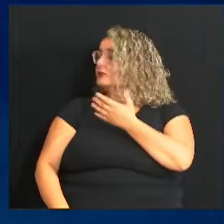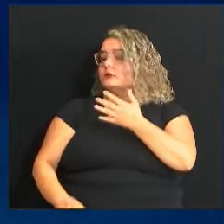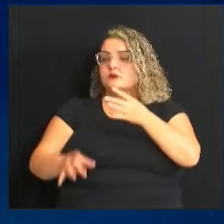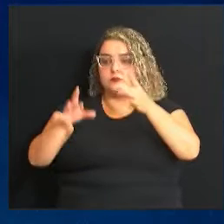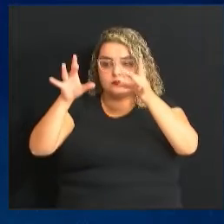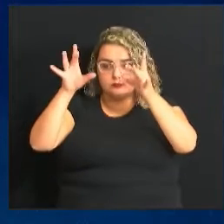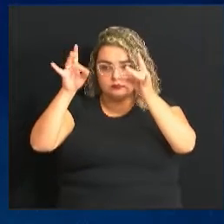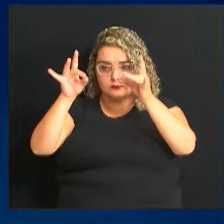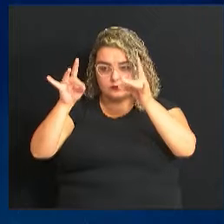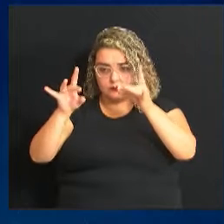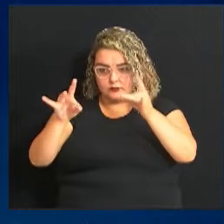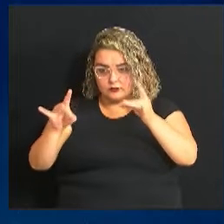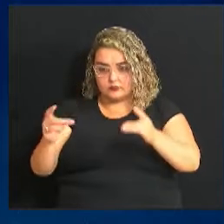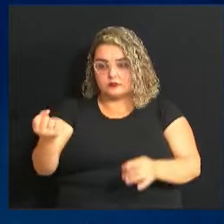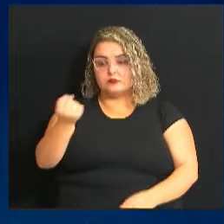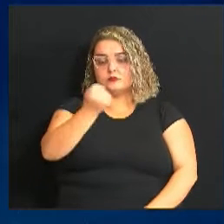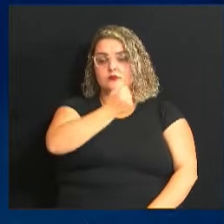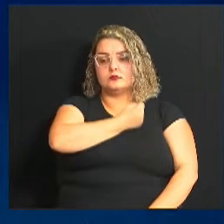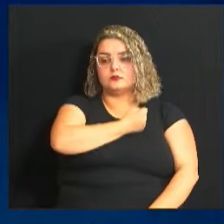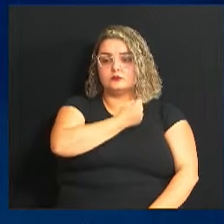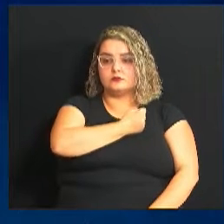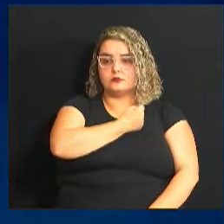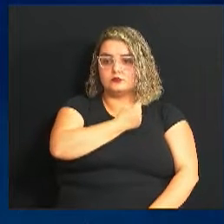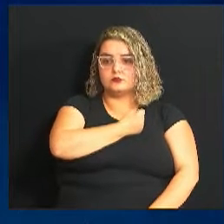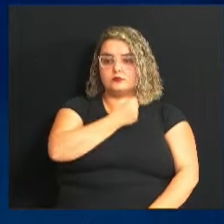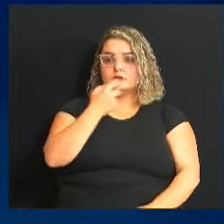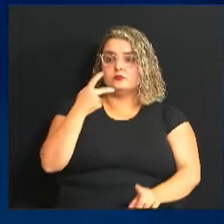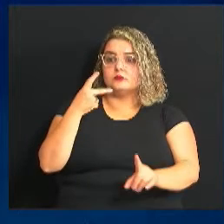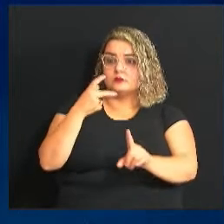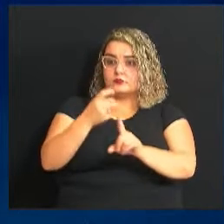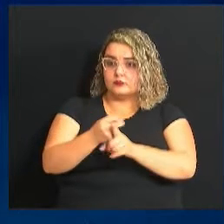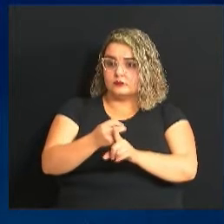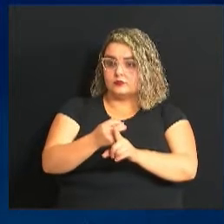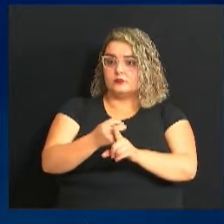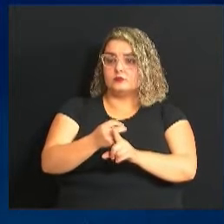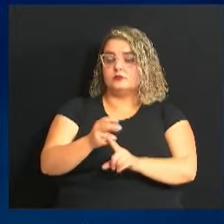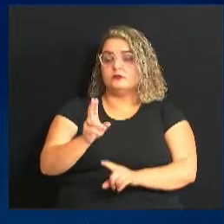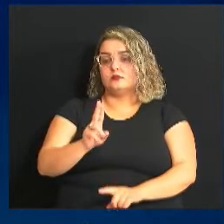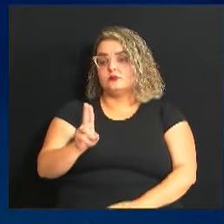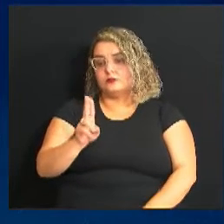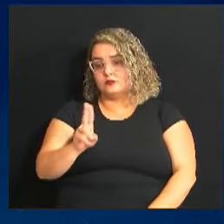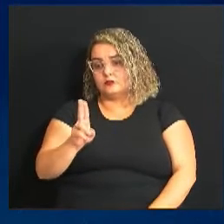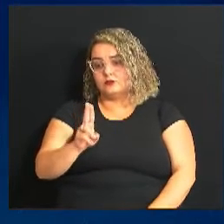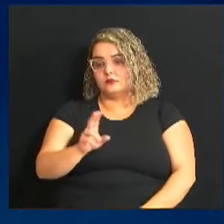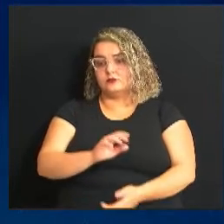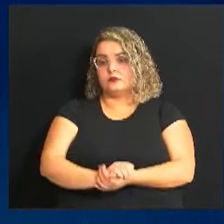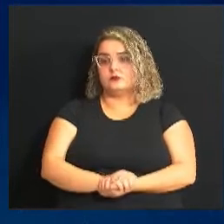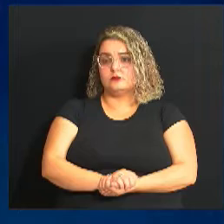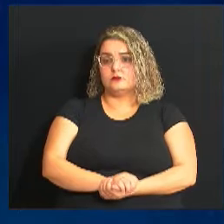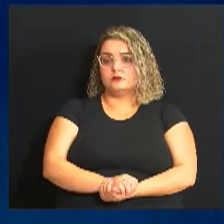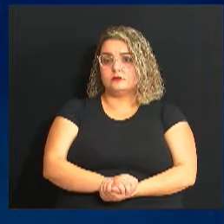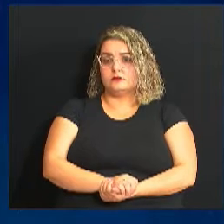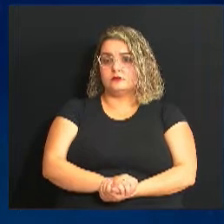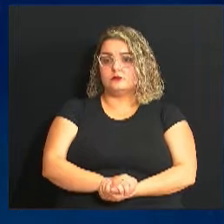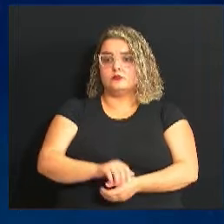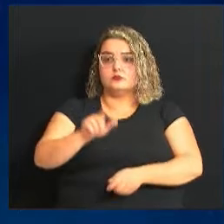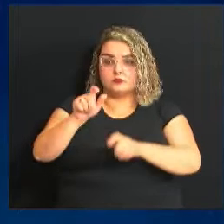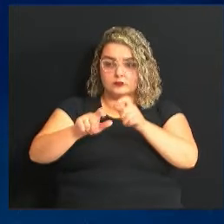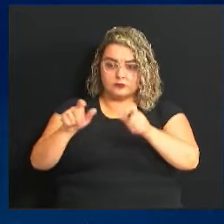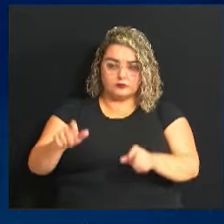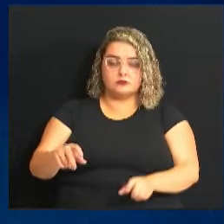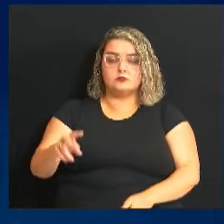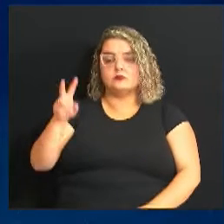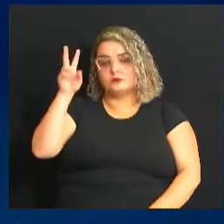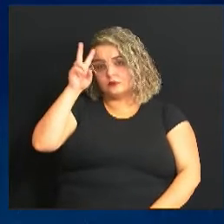detalhados os números de vacinas que foram aplicadas. Não, as pessoas, a gente lembra que a vacina